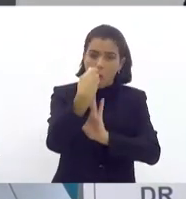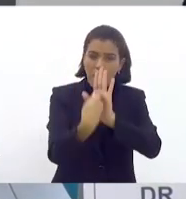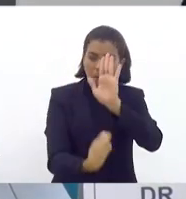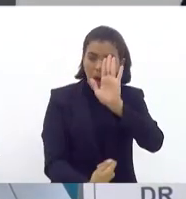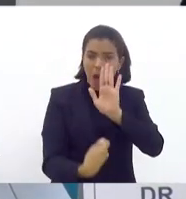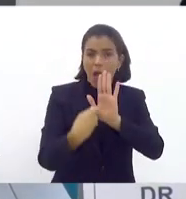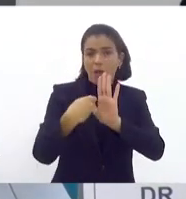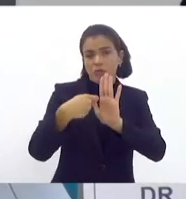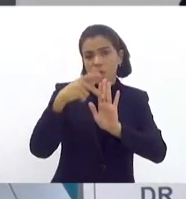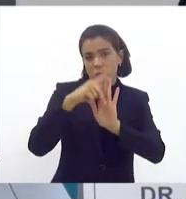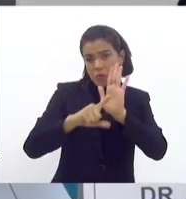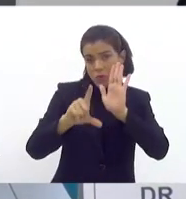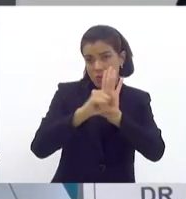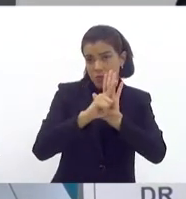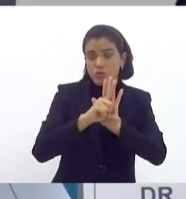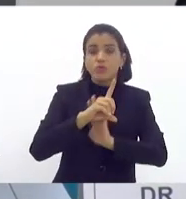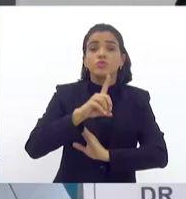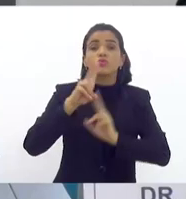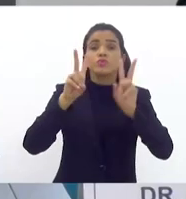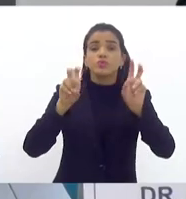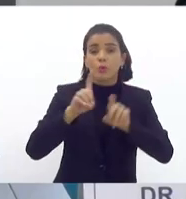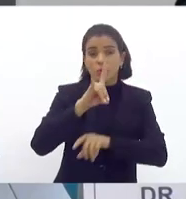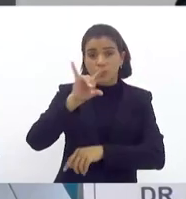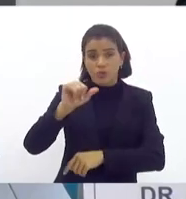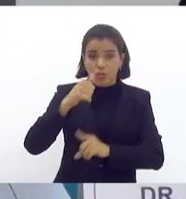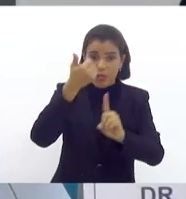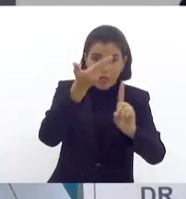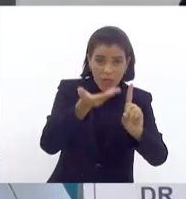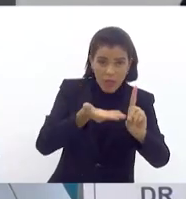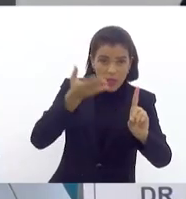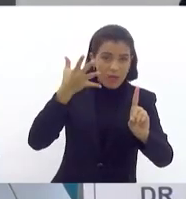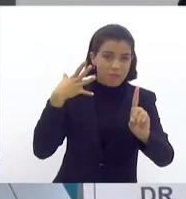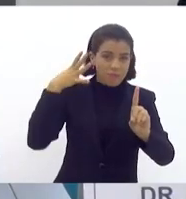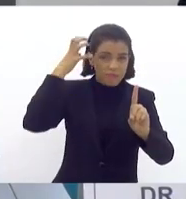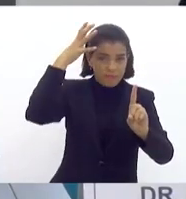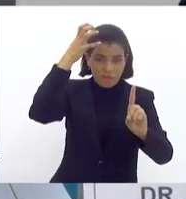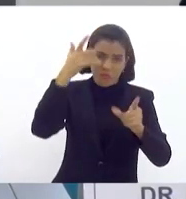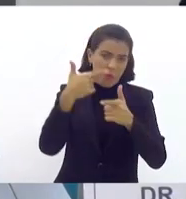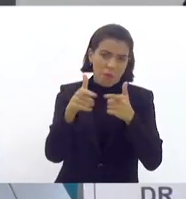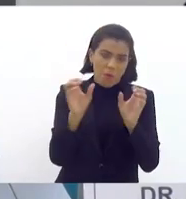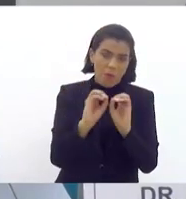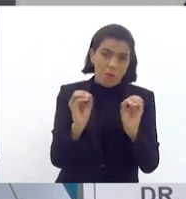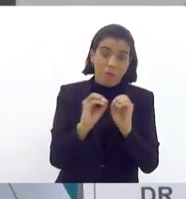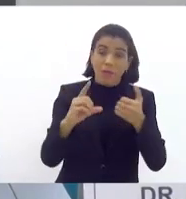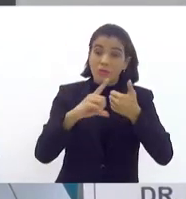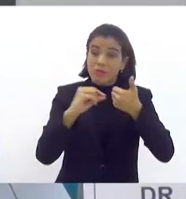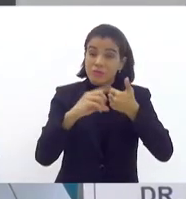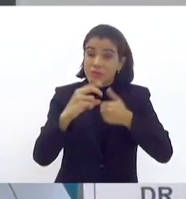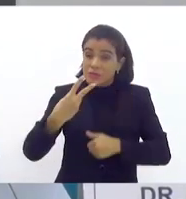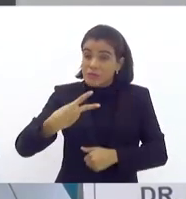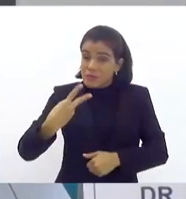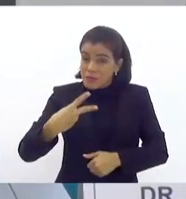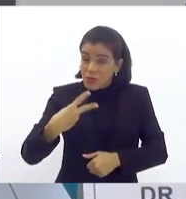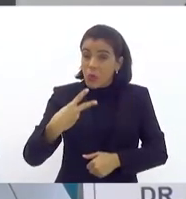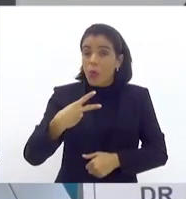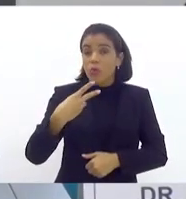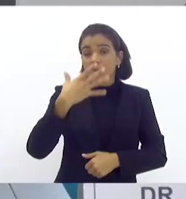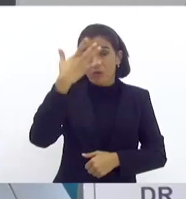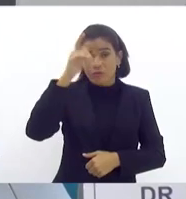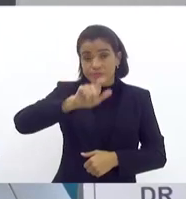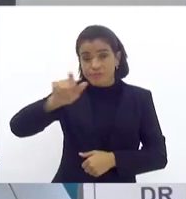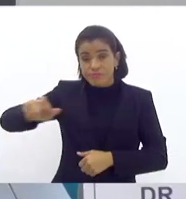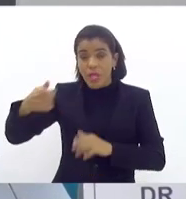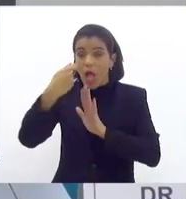projeto sobre o dia a ser homenageado, sem problema algum, mas no artigo 2º, os autores mantêm